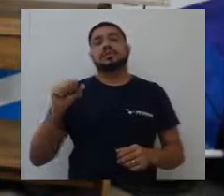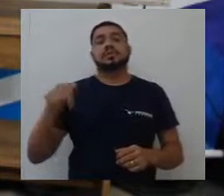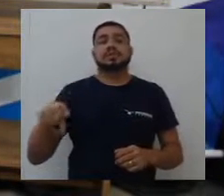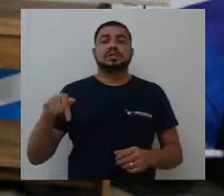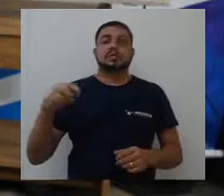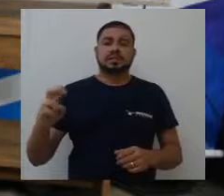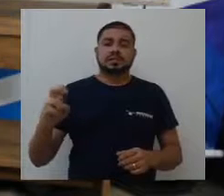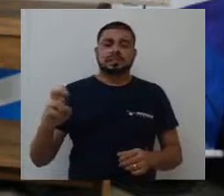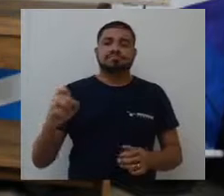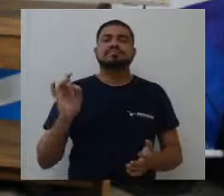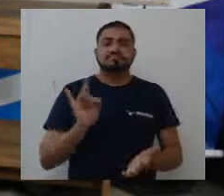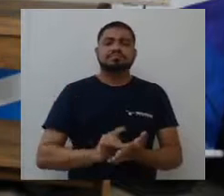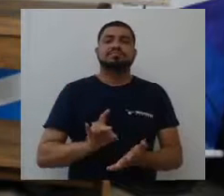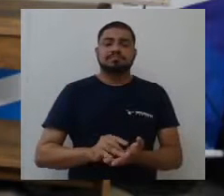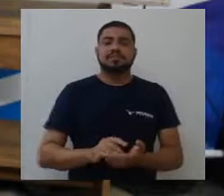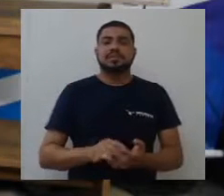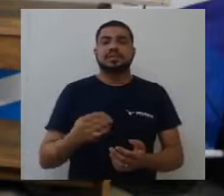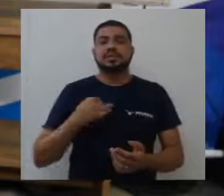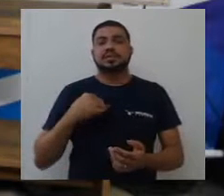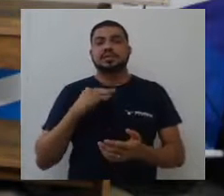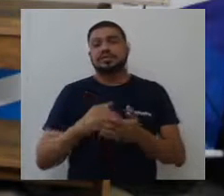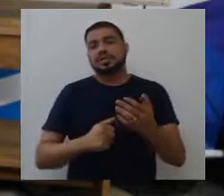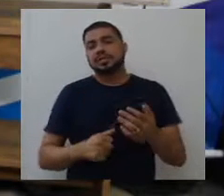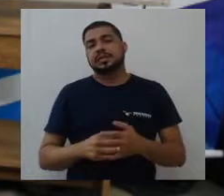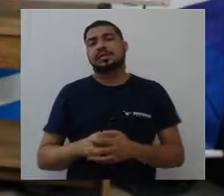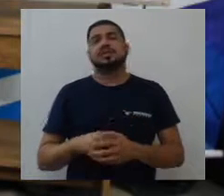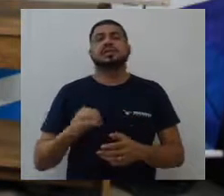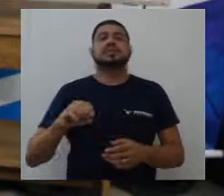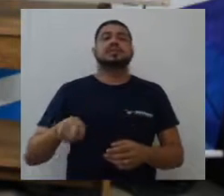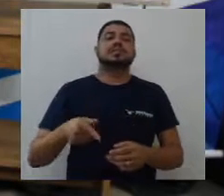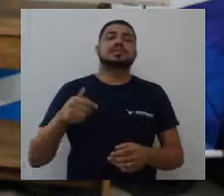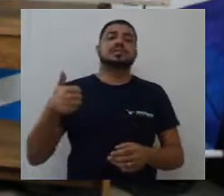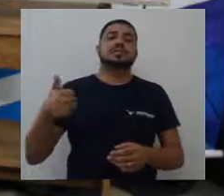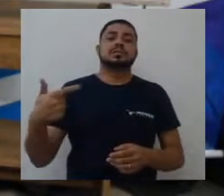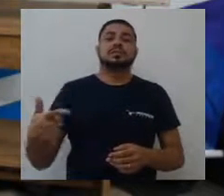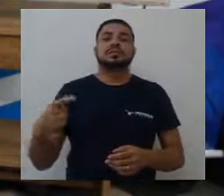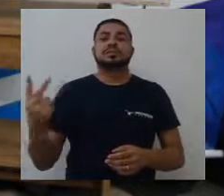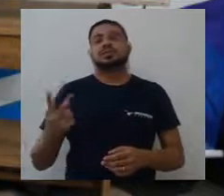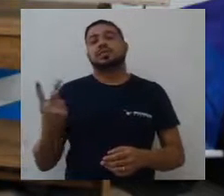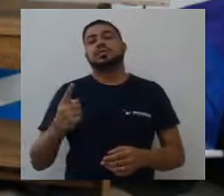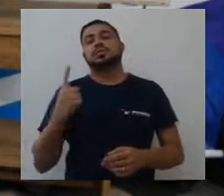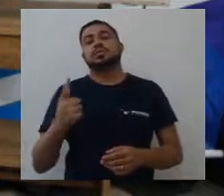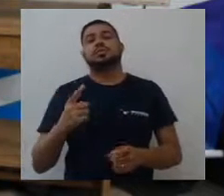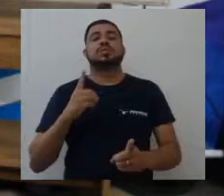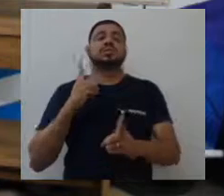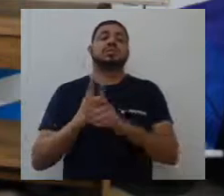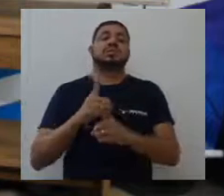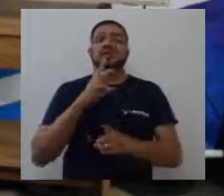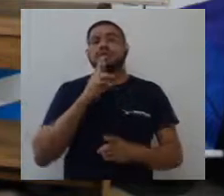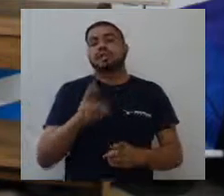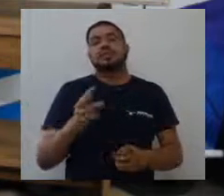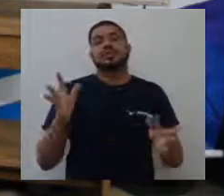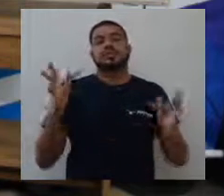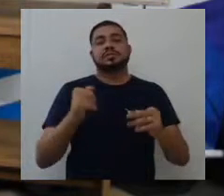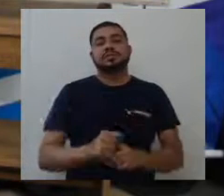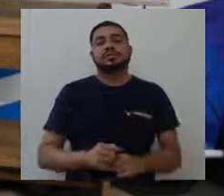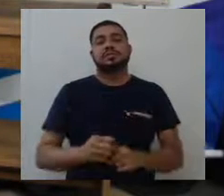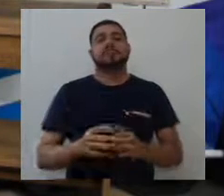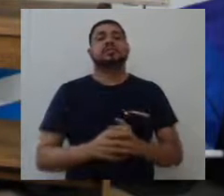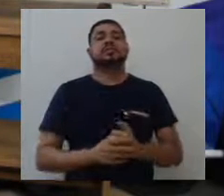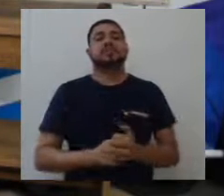0,875. Exato, eu vou tirar 0,125 aqui do valor 1. Encontro o resultado final. Eu vou multiplicar esse preço